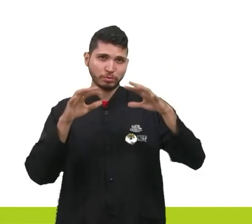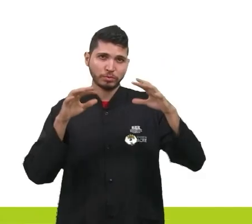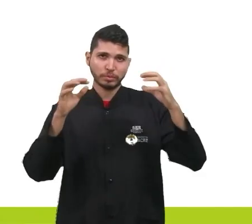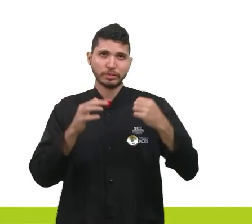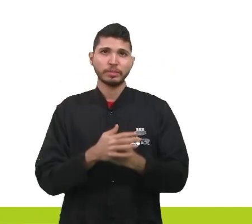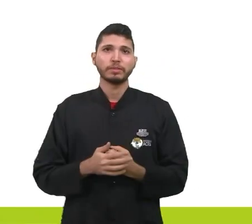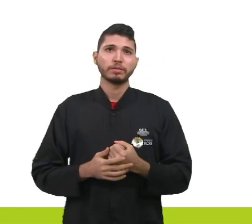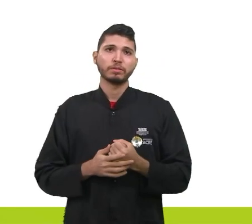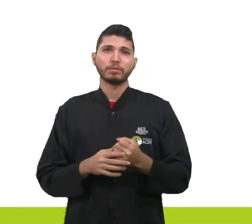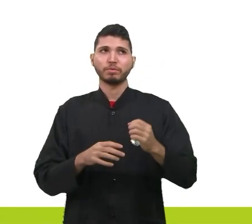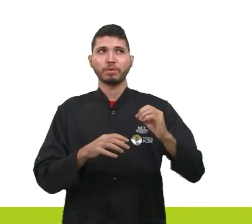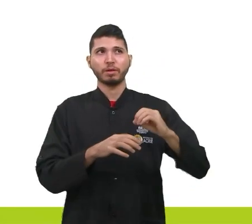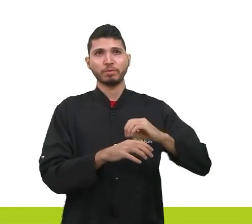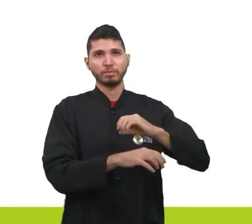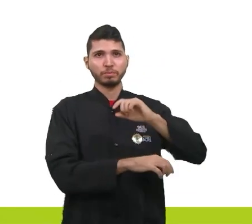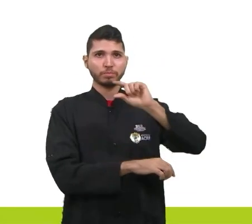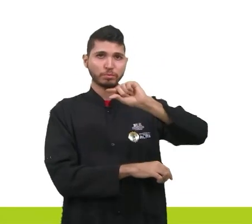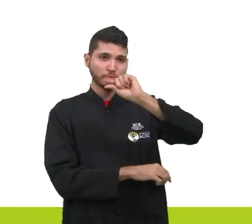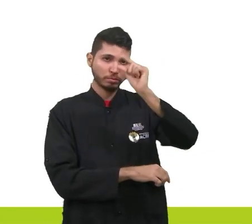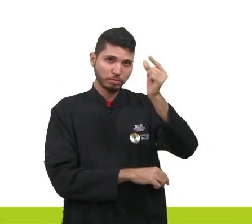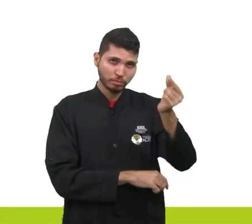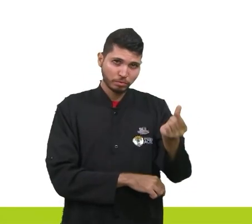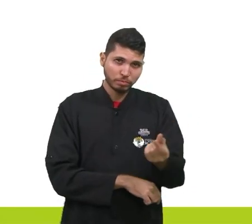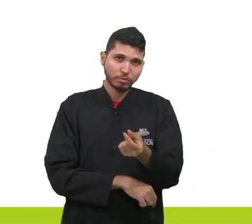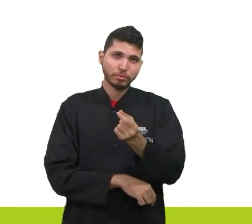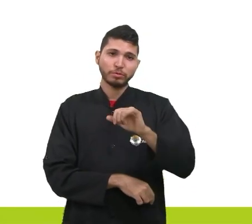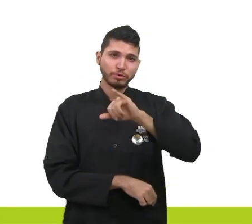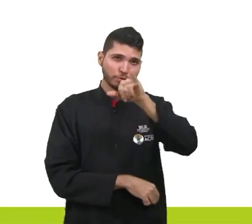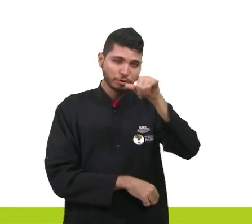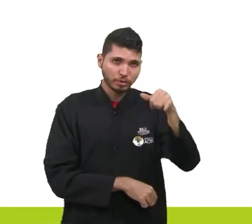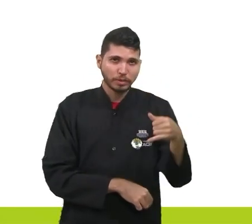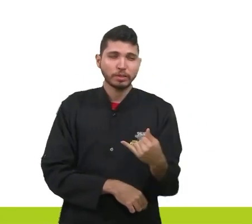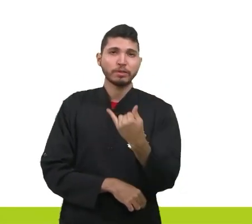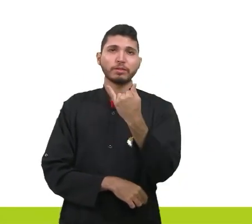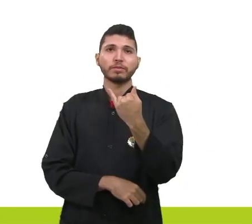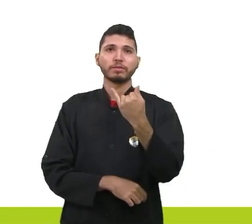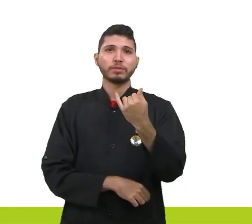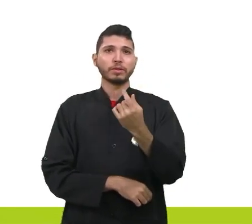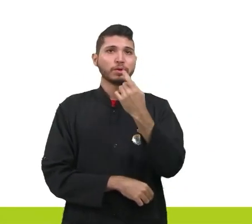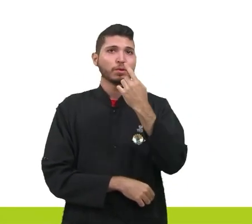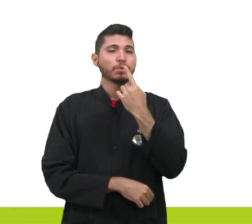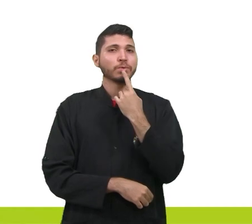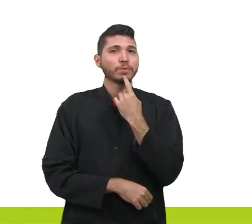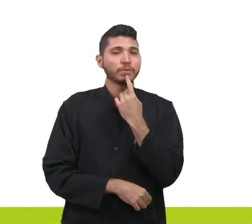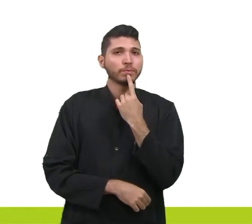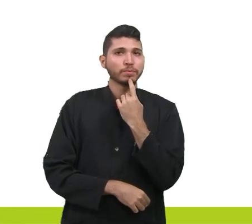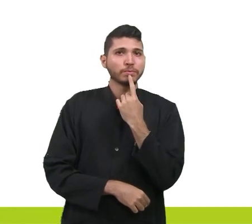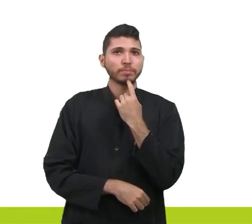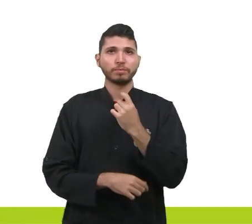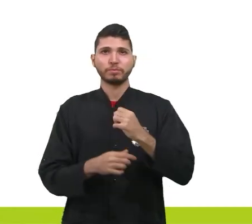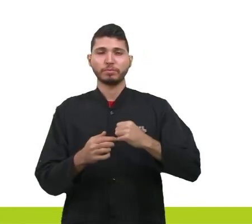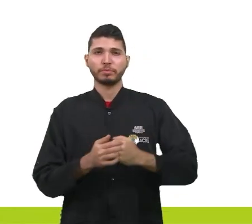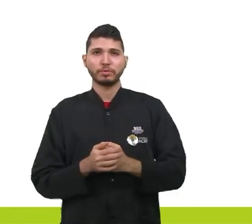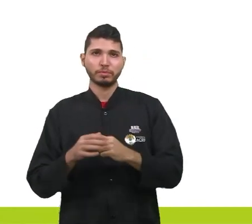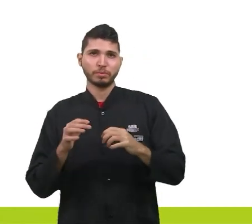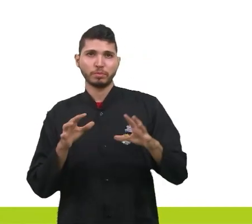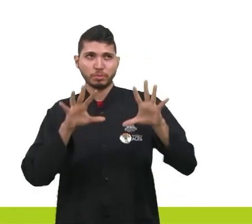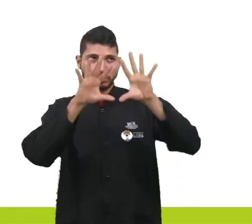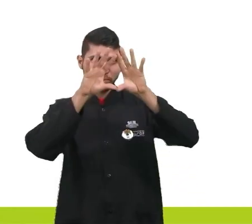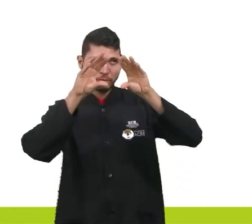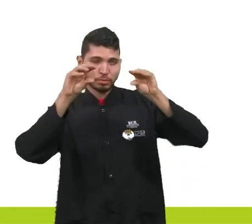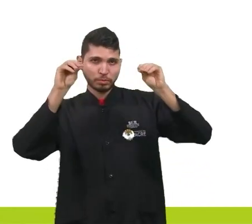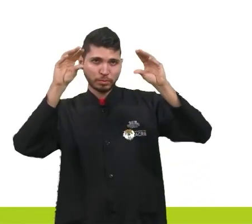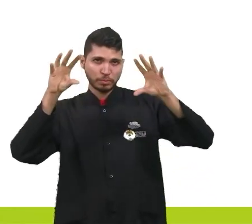primeira lua cheia de janeiro sair vermelha, por detrás de uma barra de nuvens. Mas se